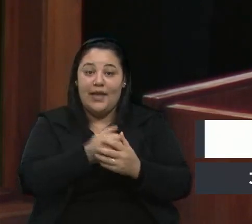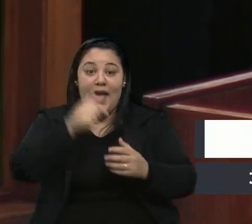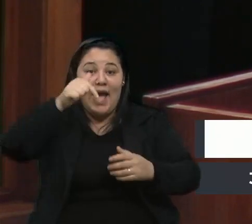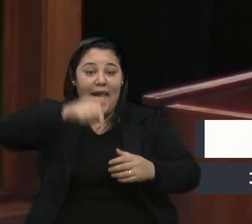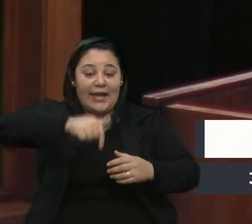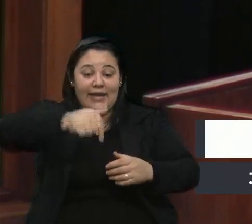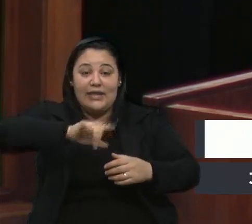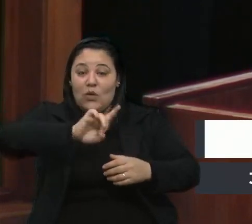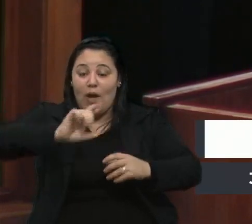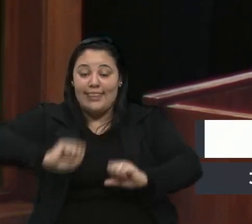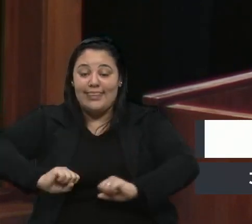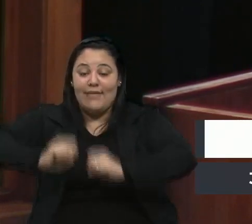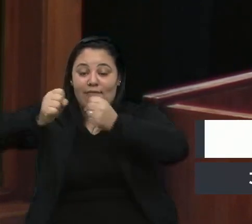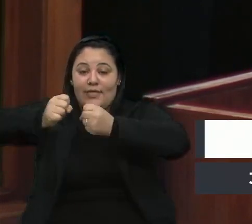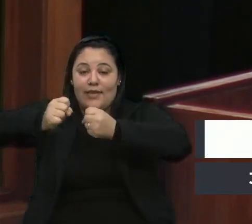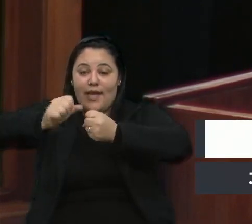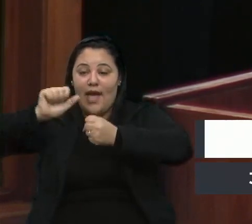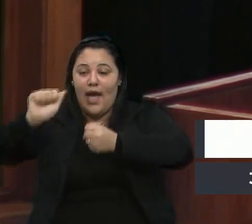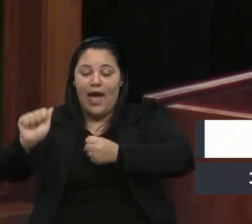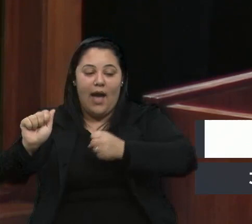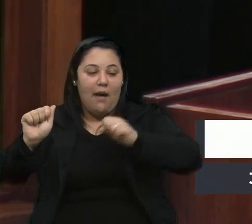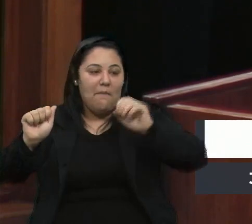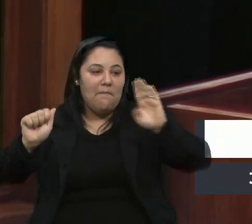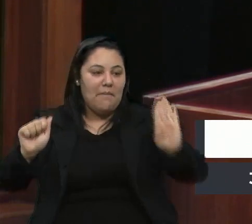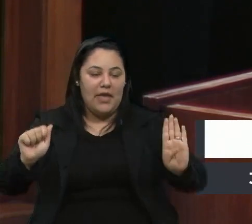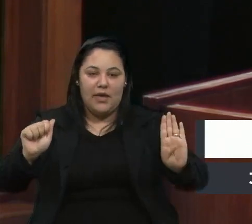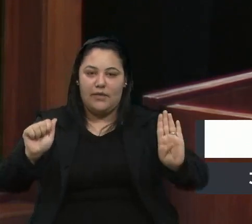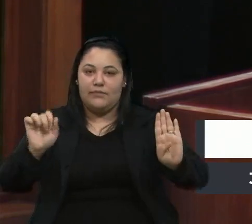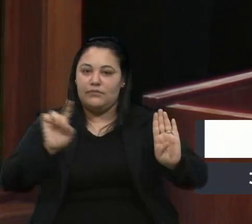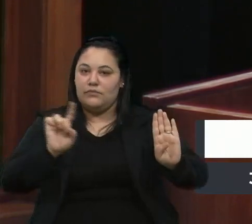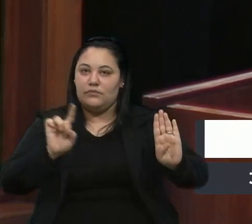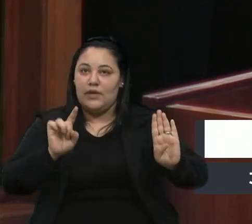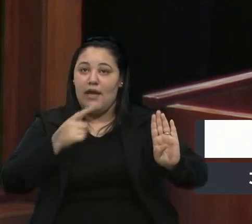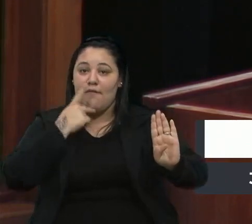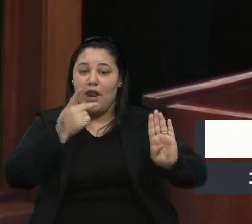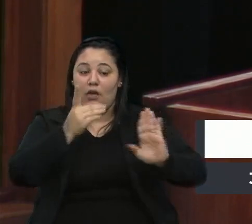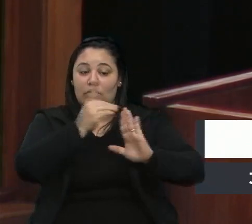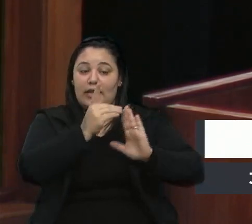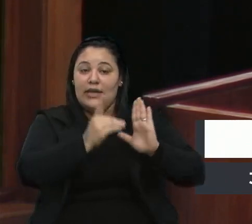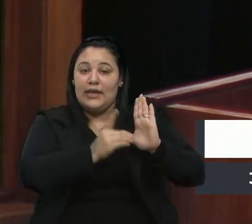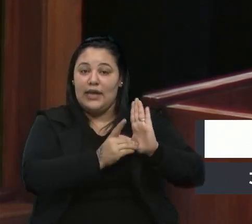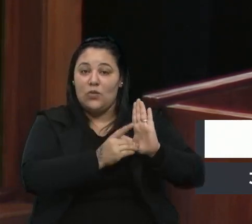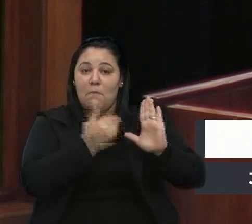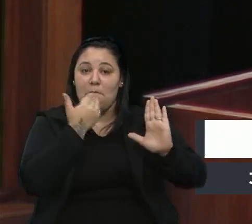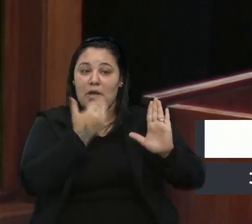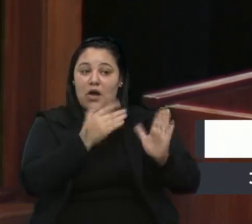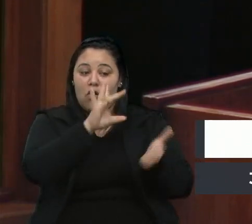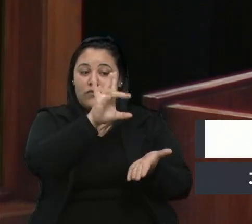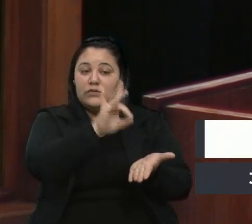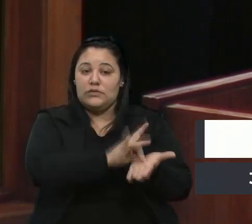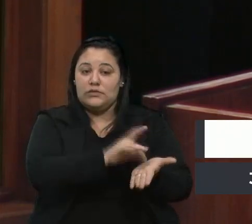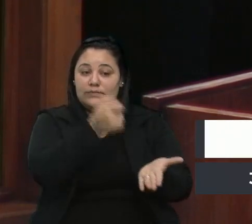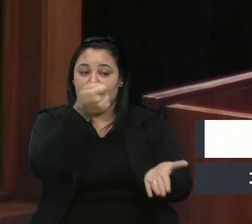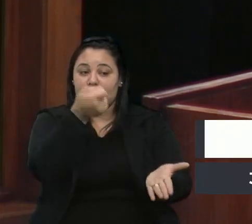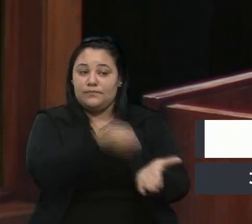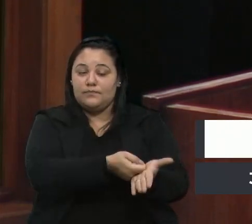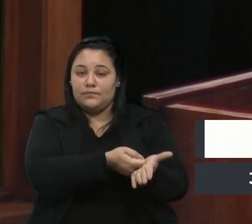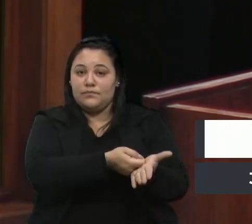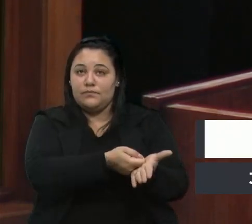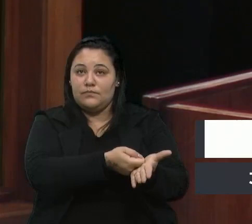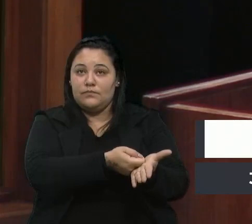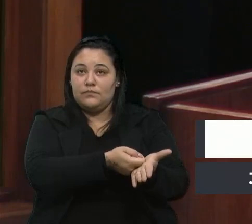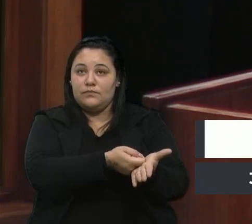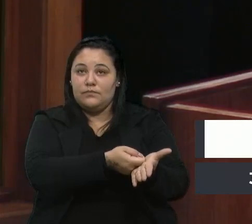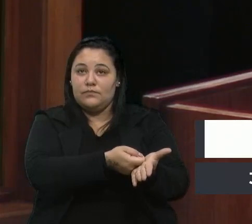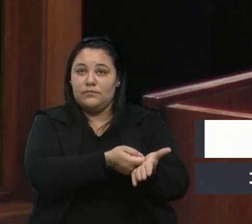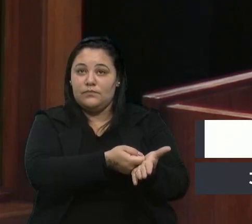ou B. Aqui é dizer o que o decreto estipula e a ordem que veio do STF por parte